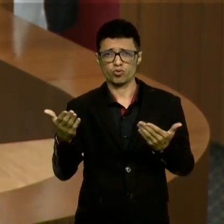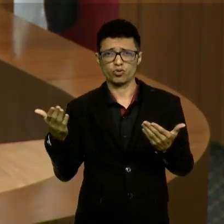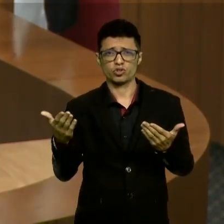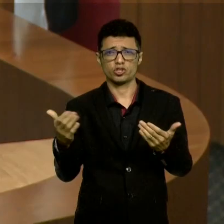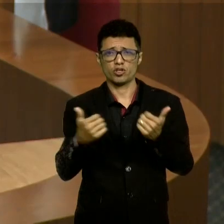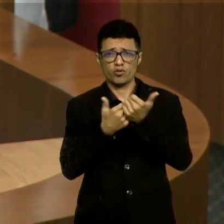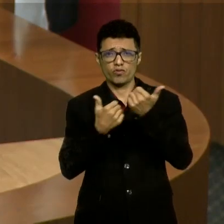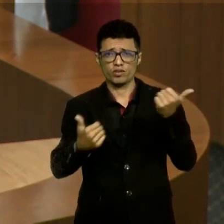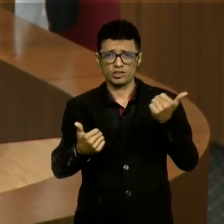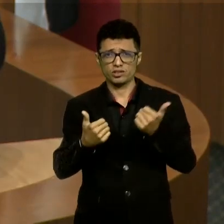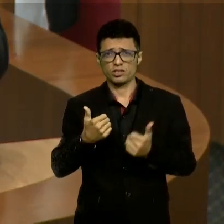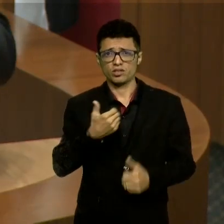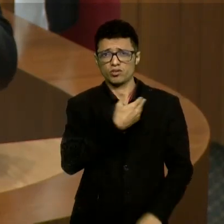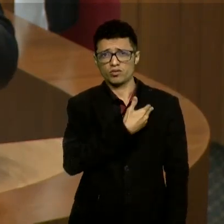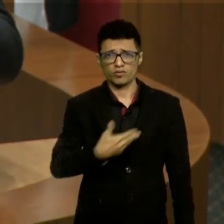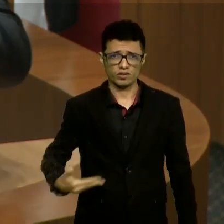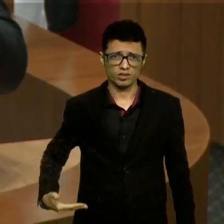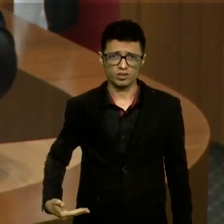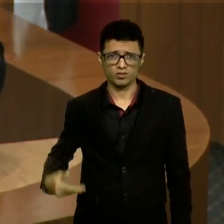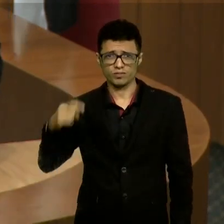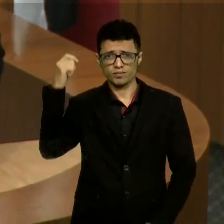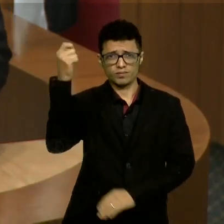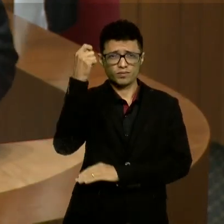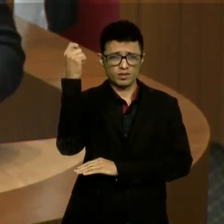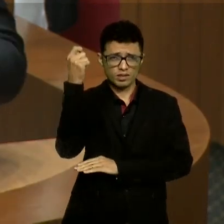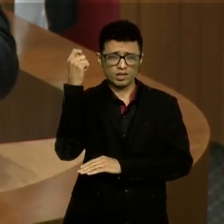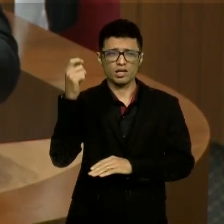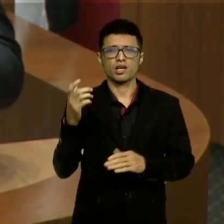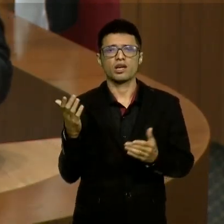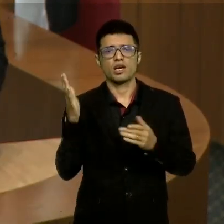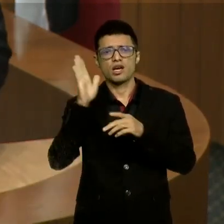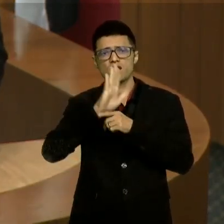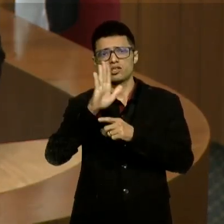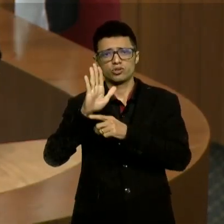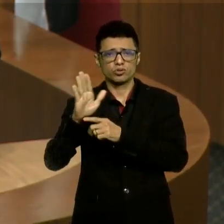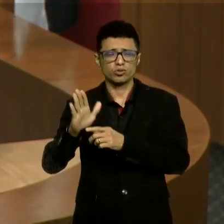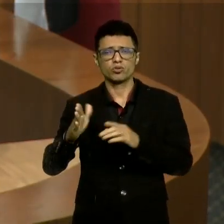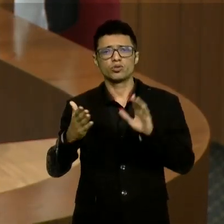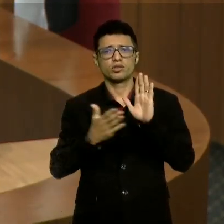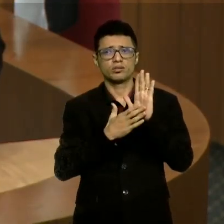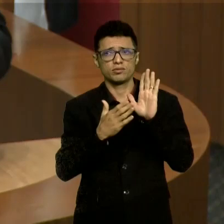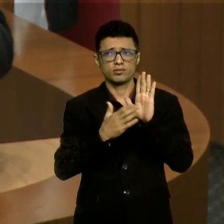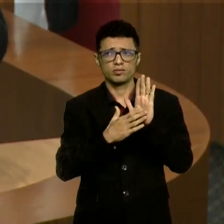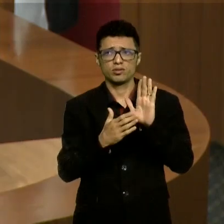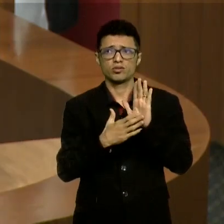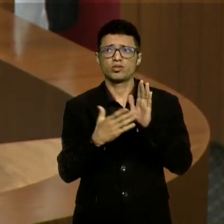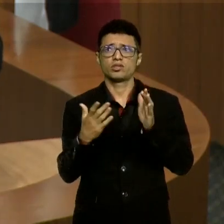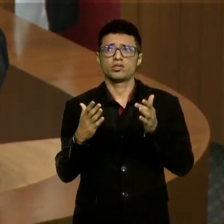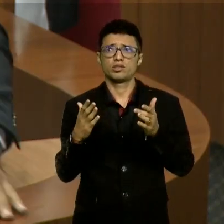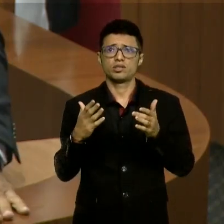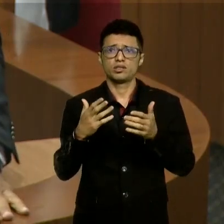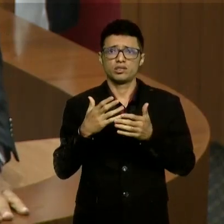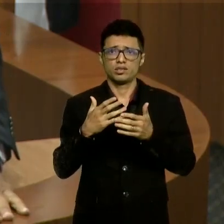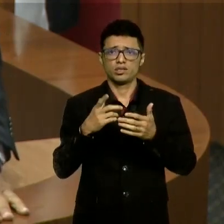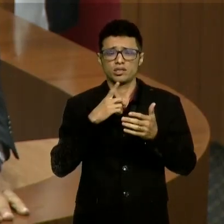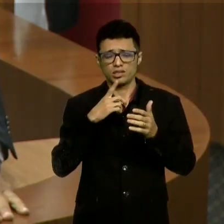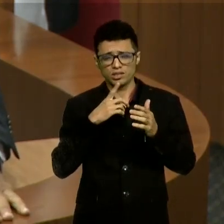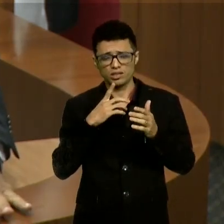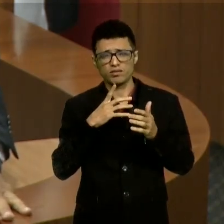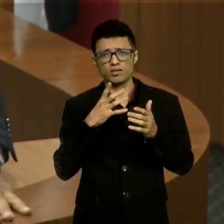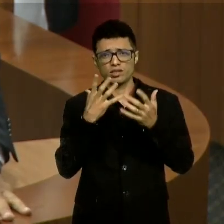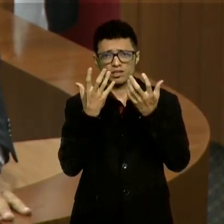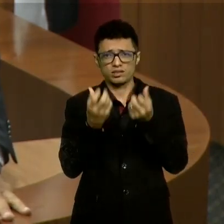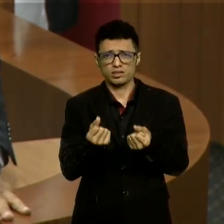Grande do Sul, que ajudou nas tratativas, nas propostas que trouxemos para essa casa e que foi aprovado esse código, né? Então, em